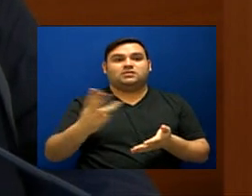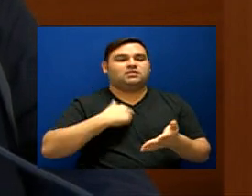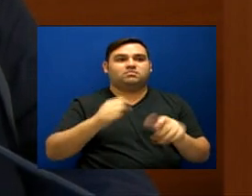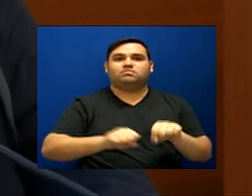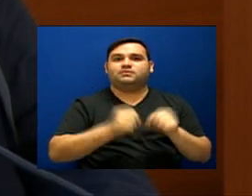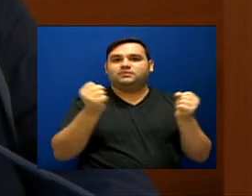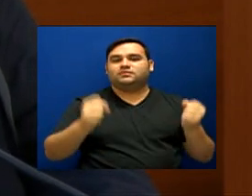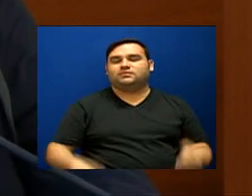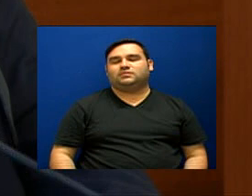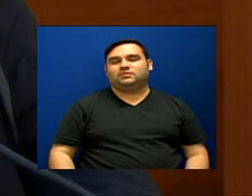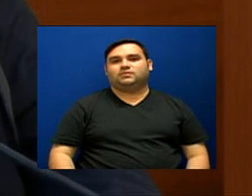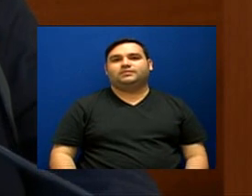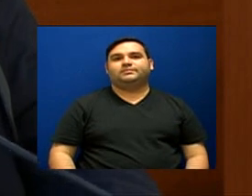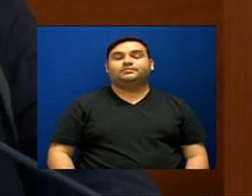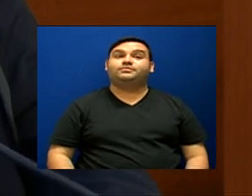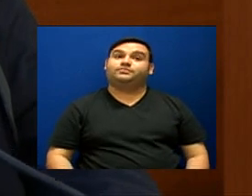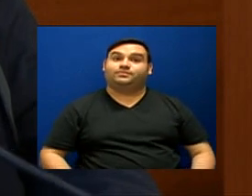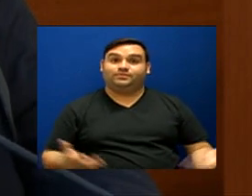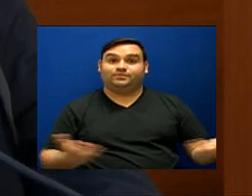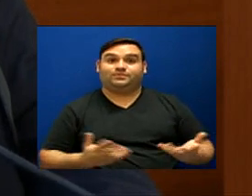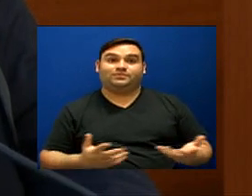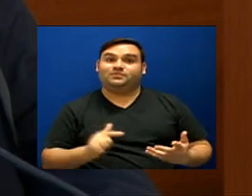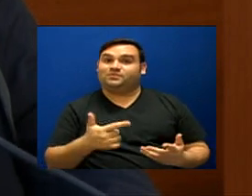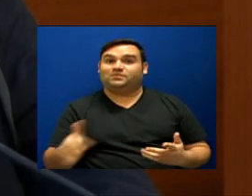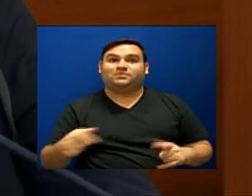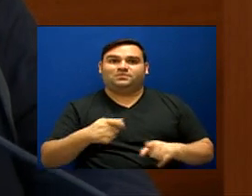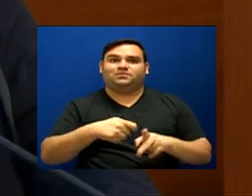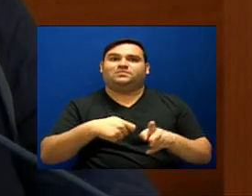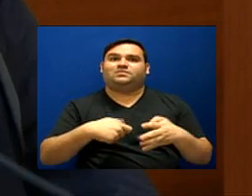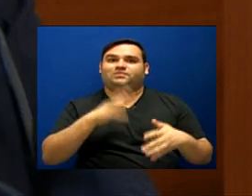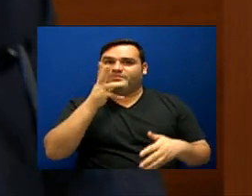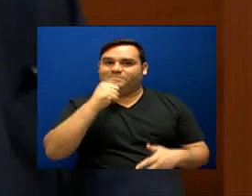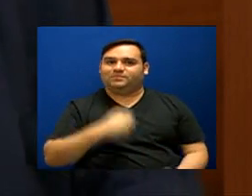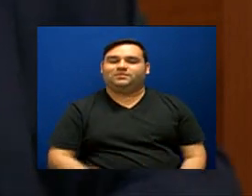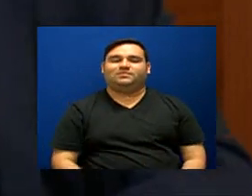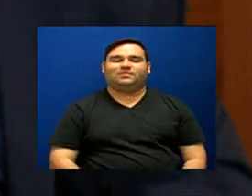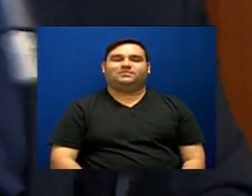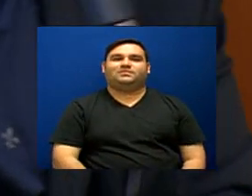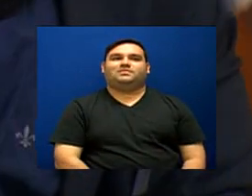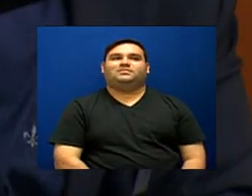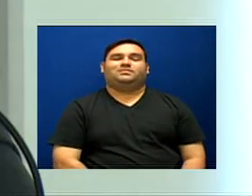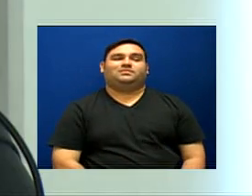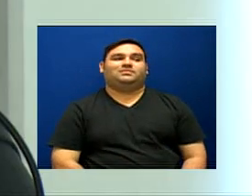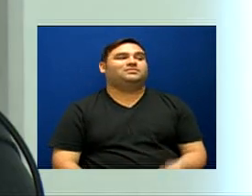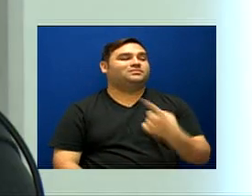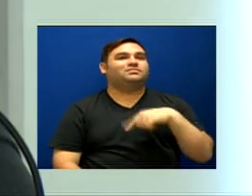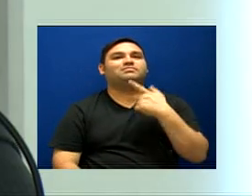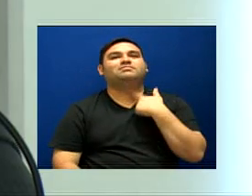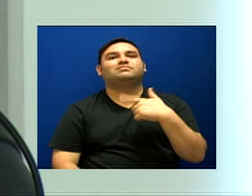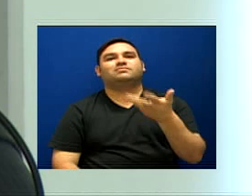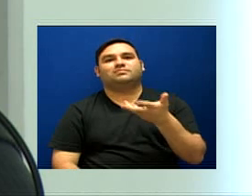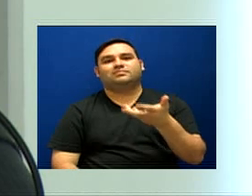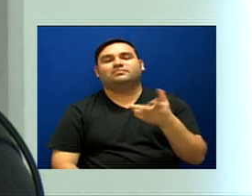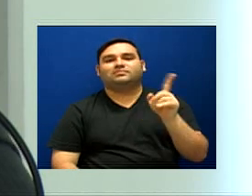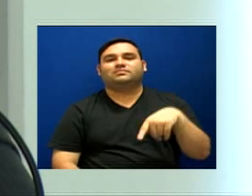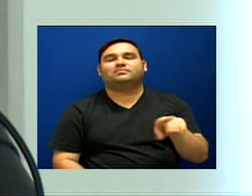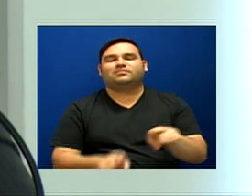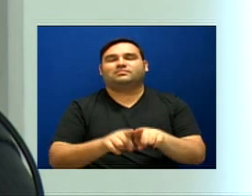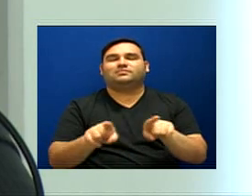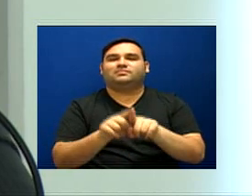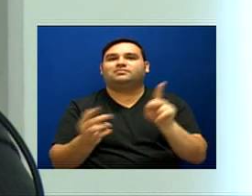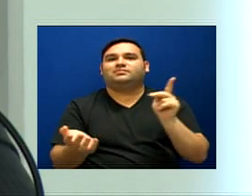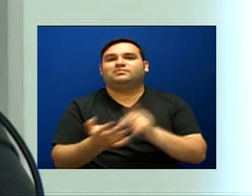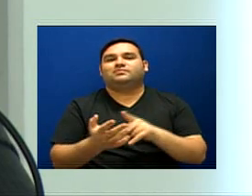estourou o valor, né? Agora vamos ficar sem cartucho por um bom tempo. A intenção é justamente essa, é você